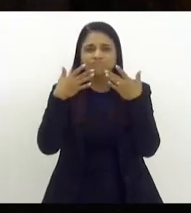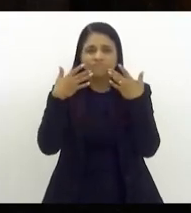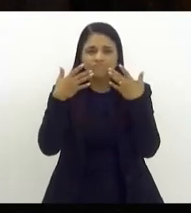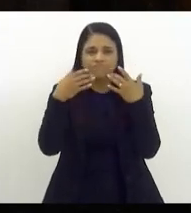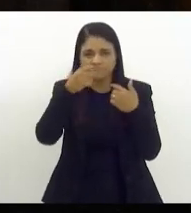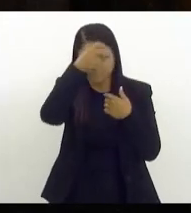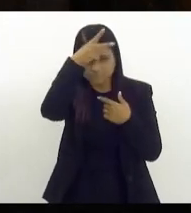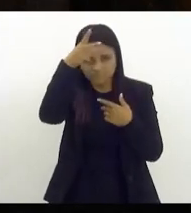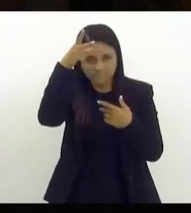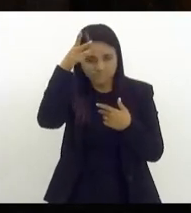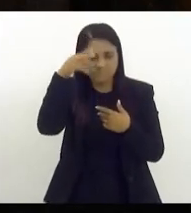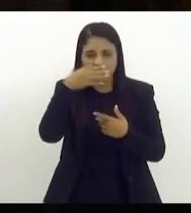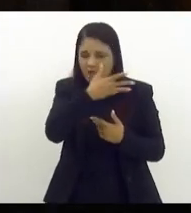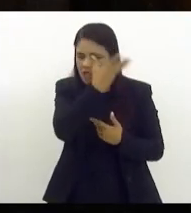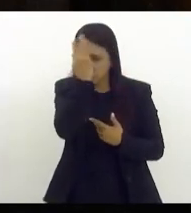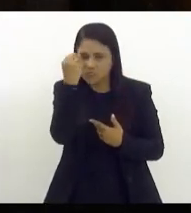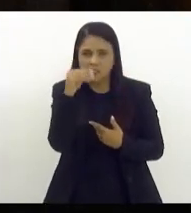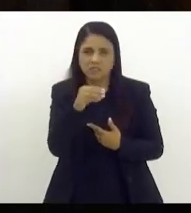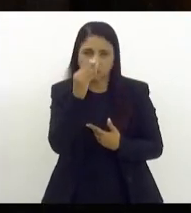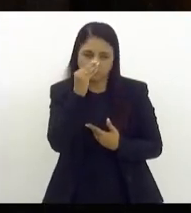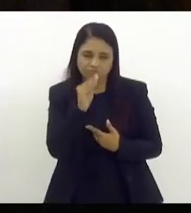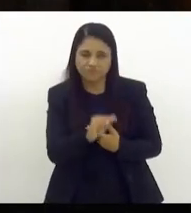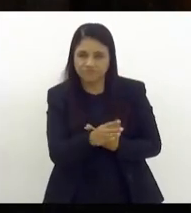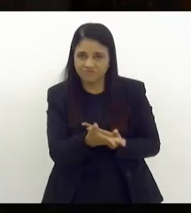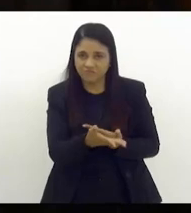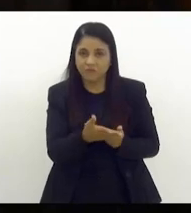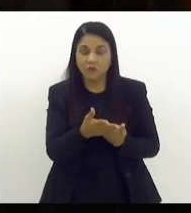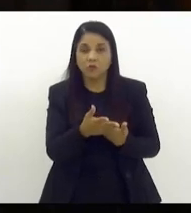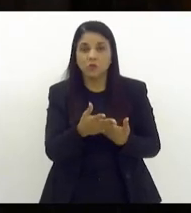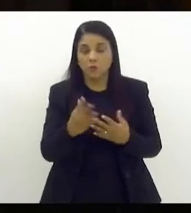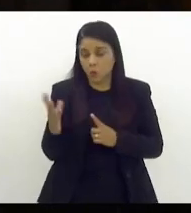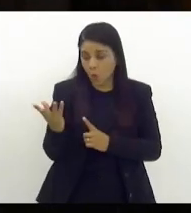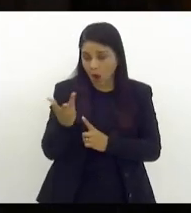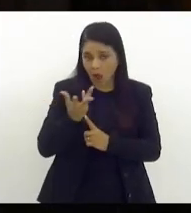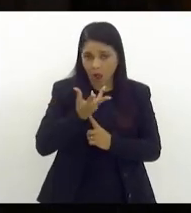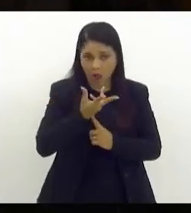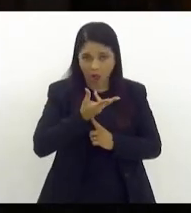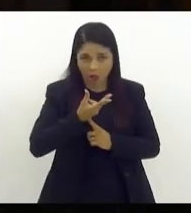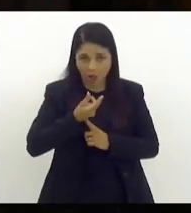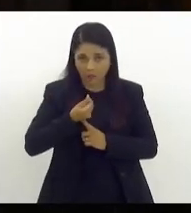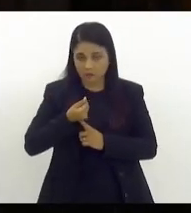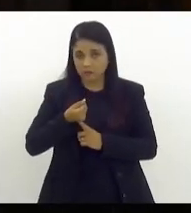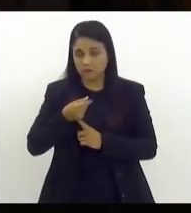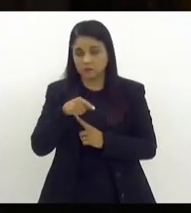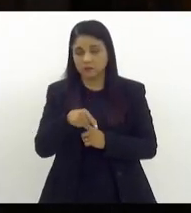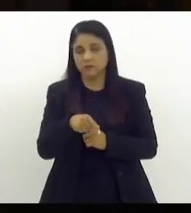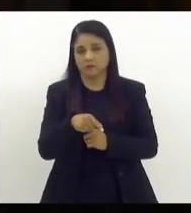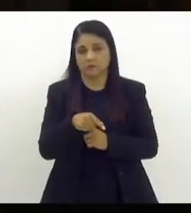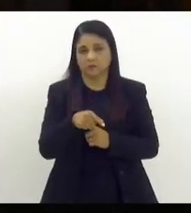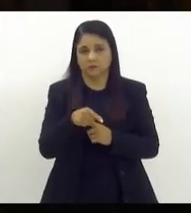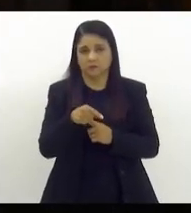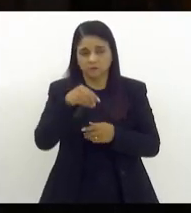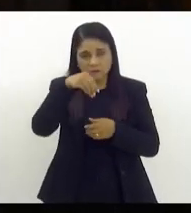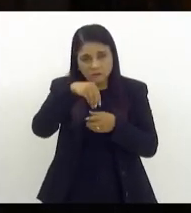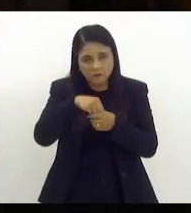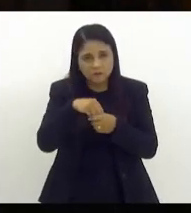desprestigiados. Seu corpo artístico vem sendo cada vez